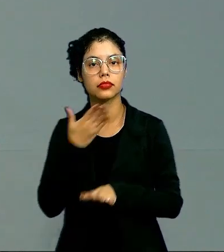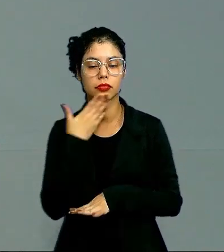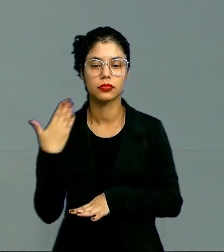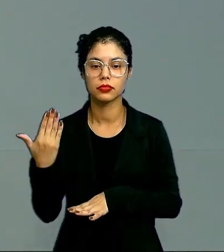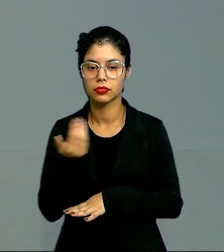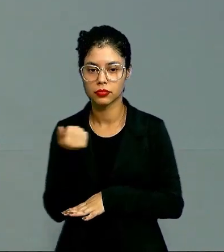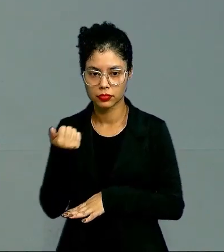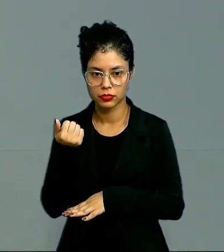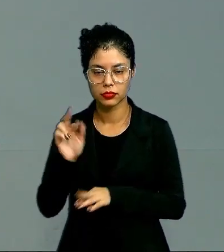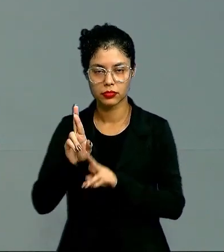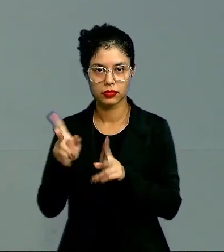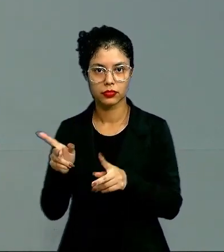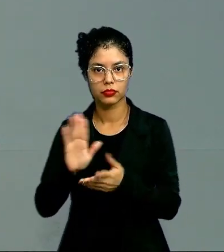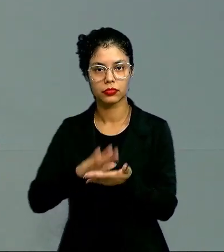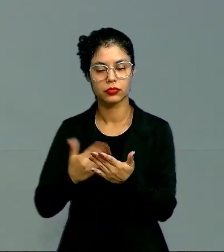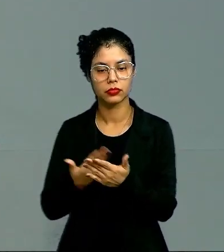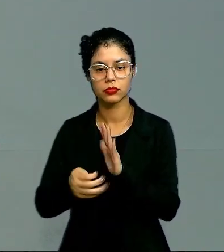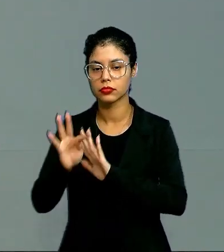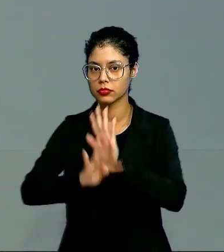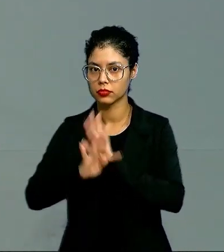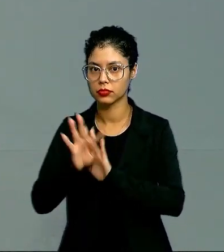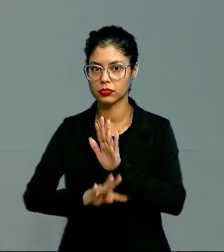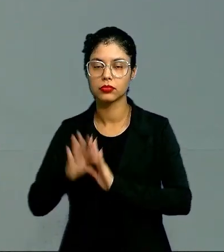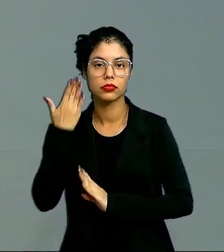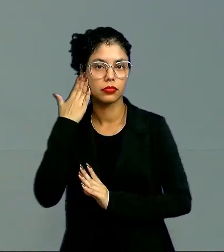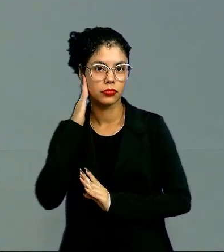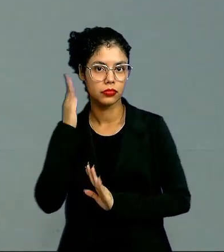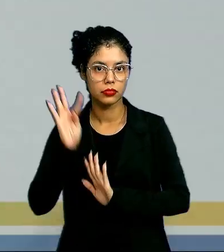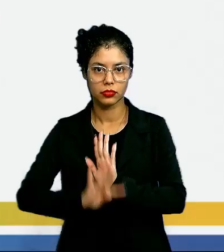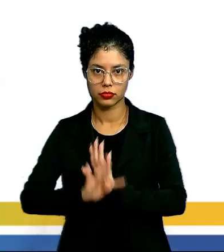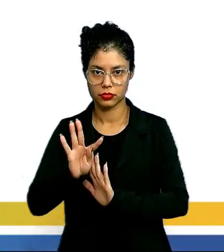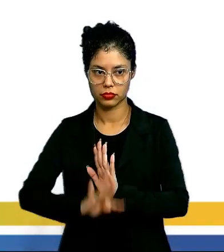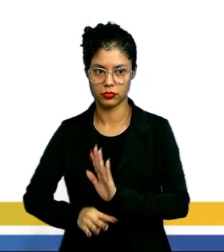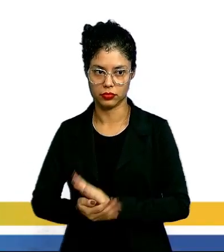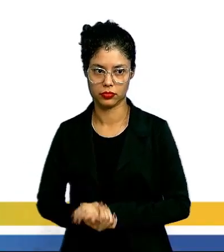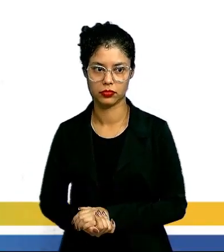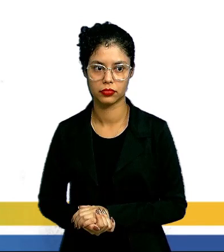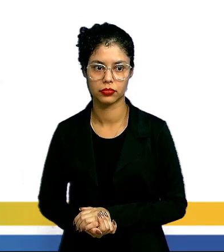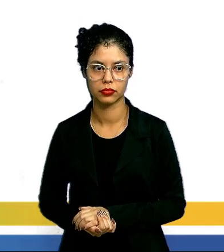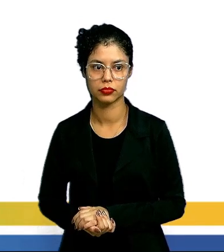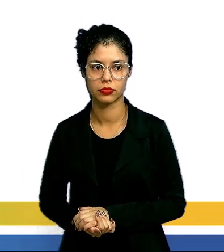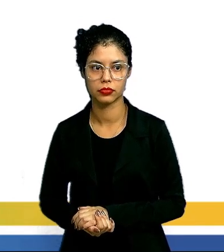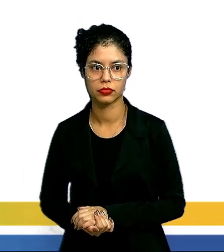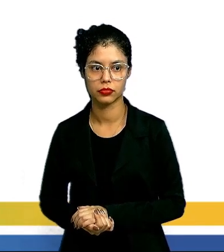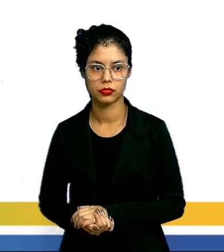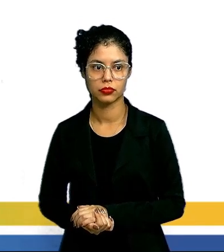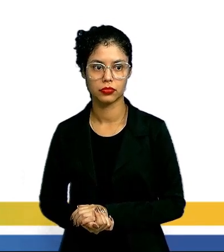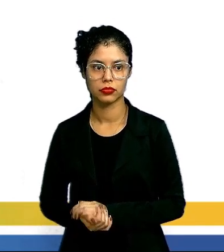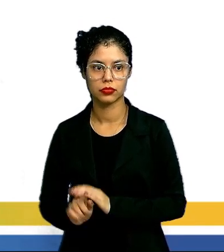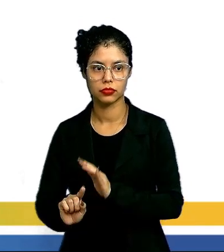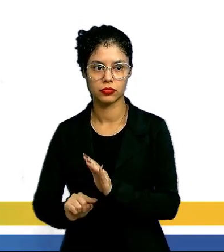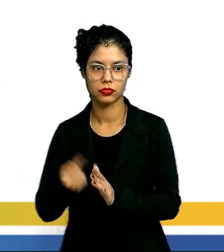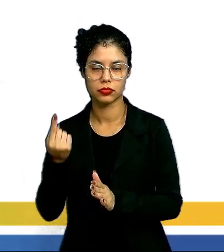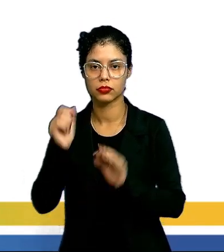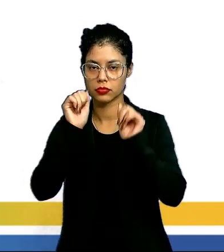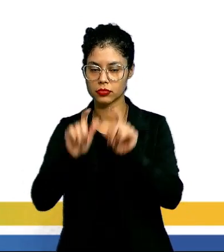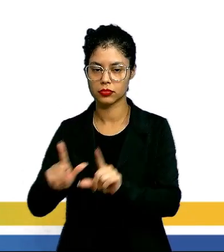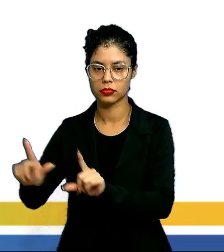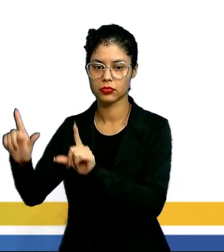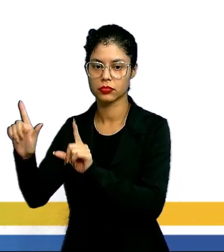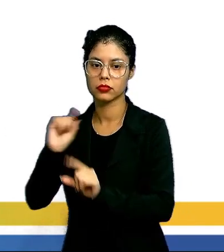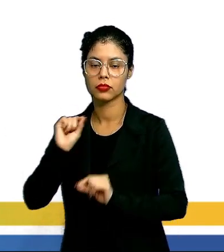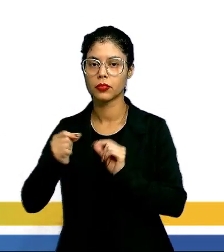a diferença entre interpretação e compreensão textual. Nesse primeiro slide nós temos